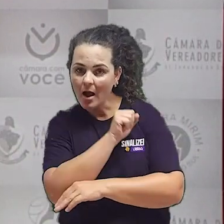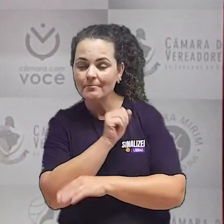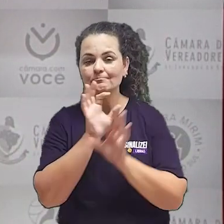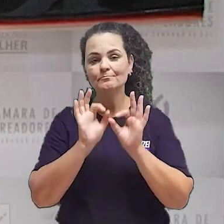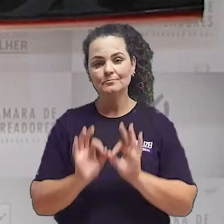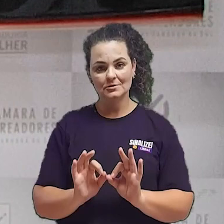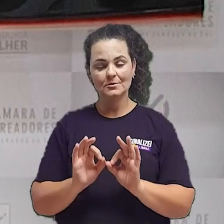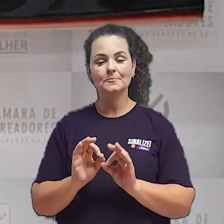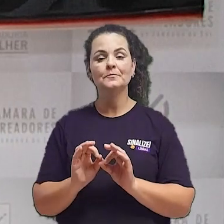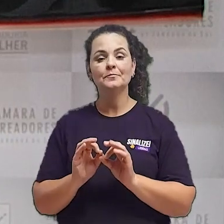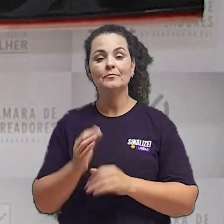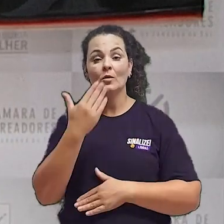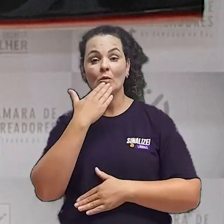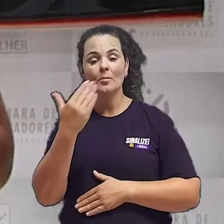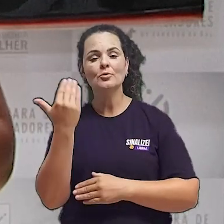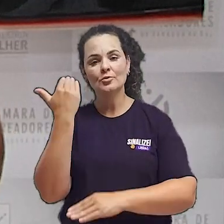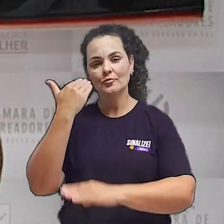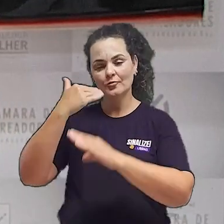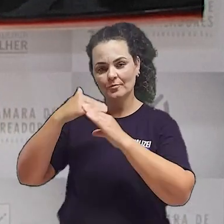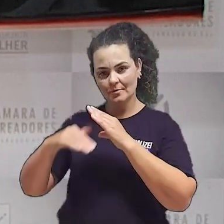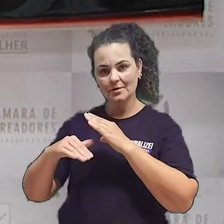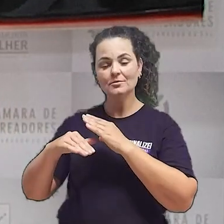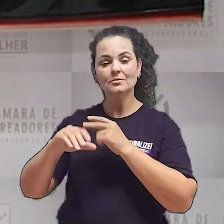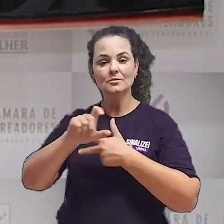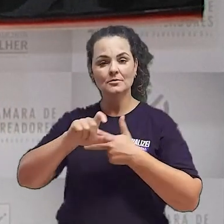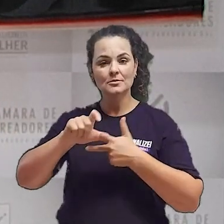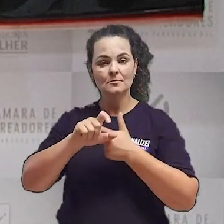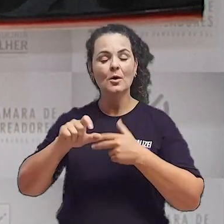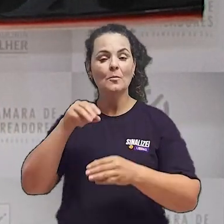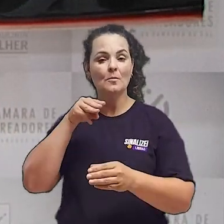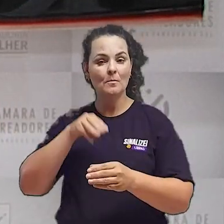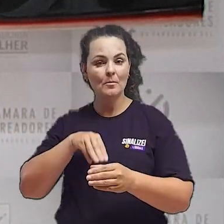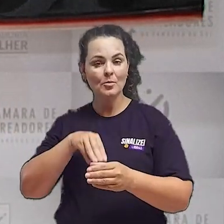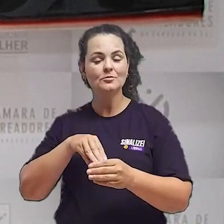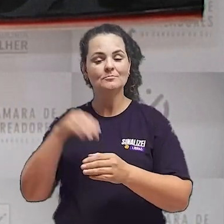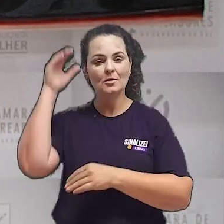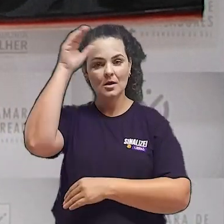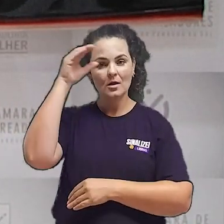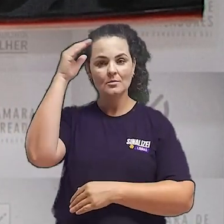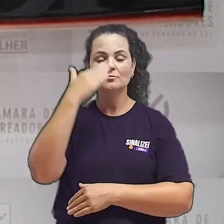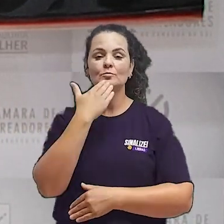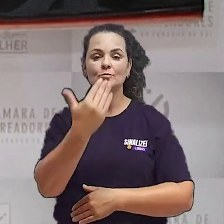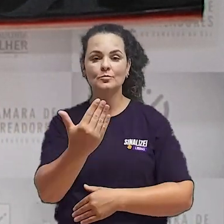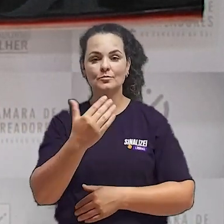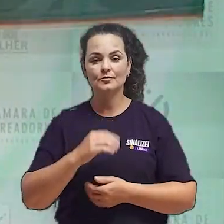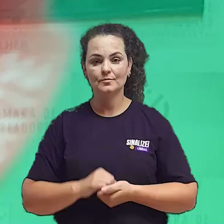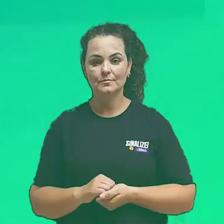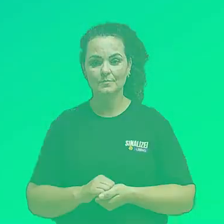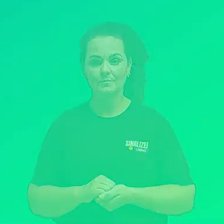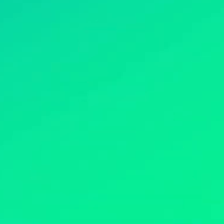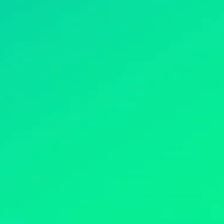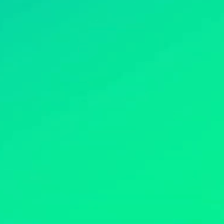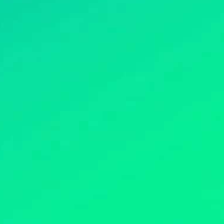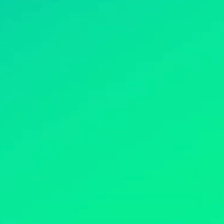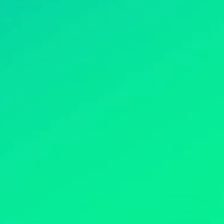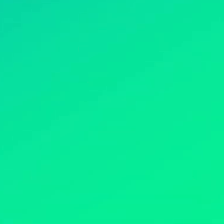apropriada a indicação foi enviada para o Executivo Municipal para a ciência do